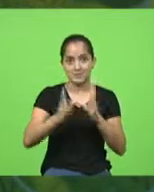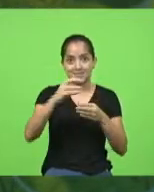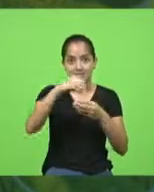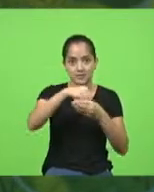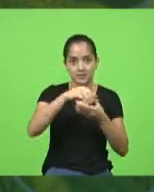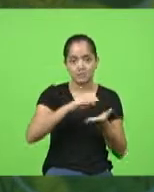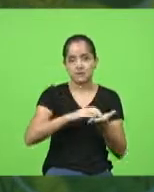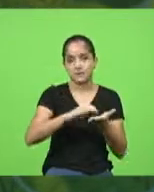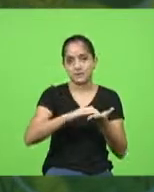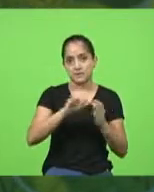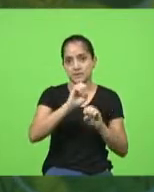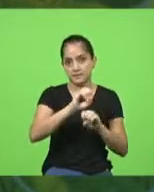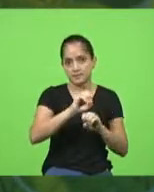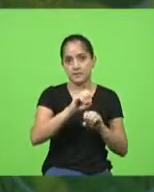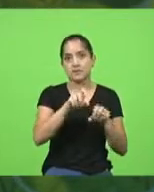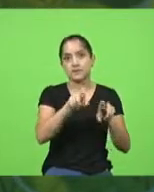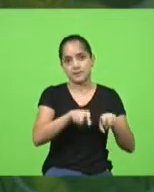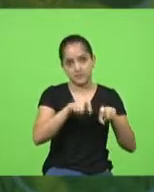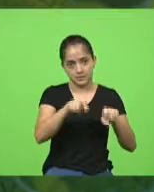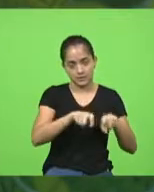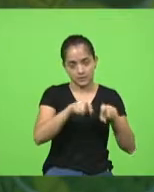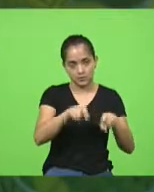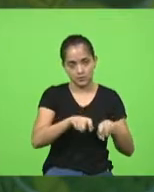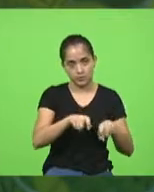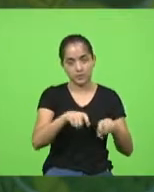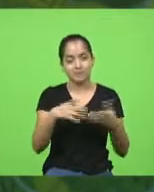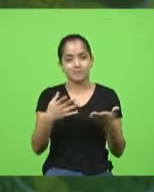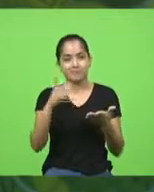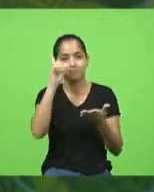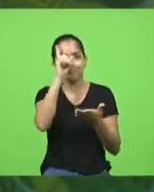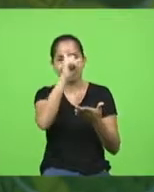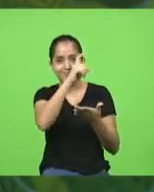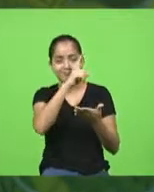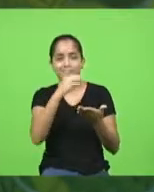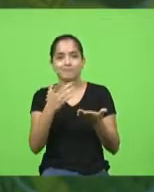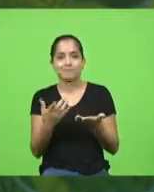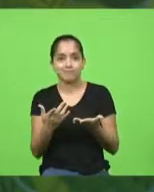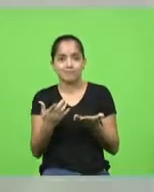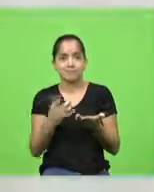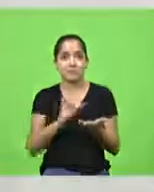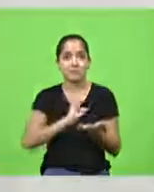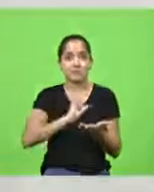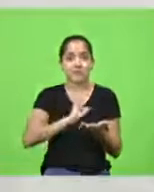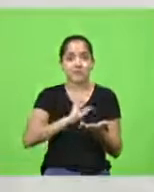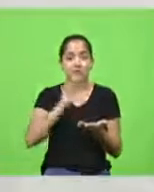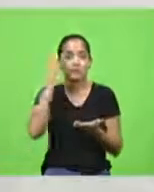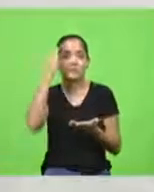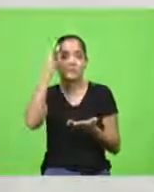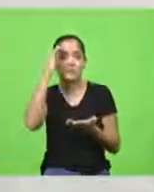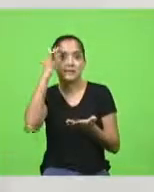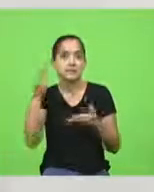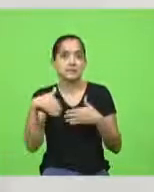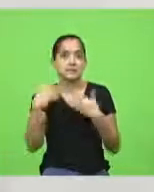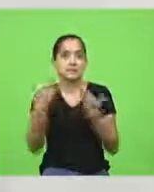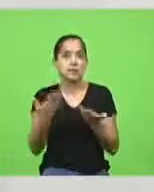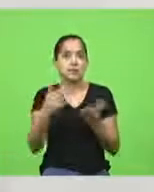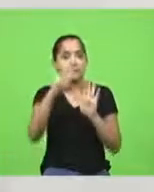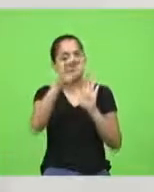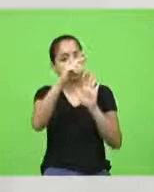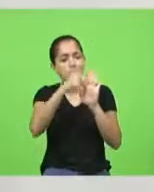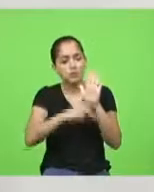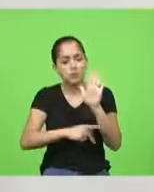da Agricultura. Isso tinha uma dificuldade dos próprios técnicos entenderem os programas que tínhamos